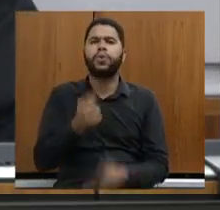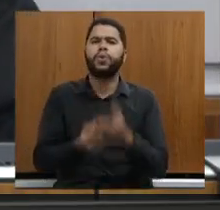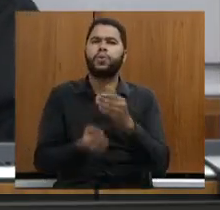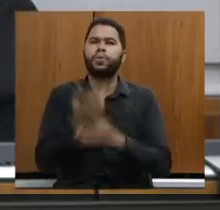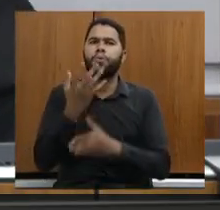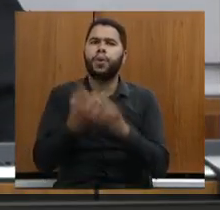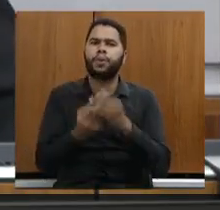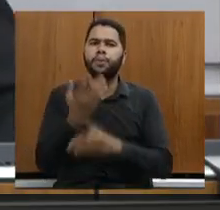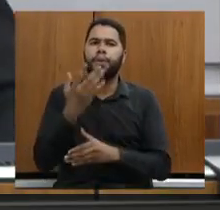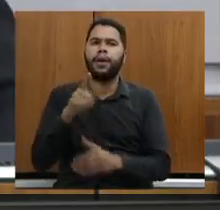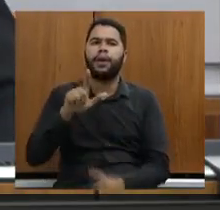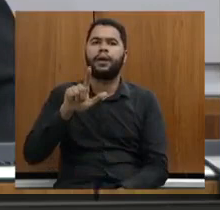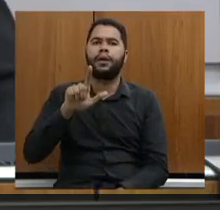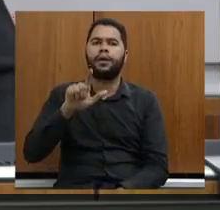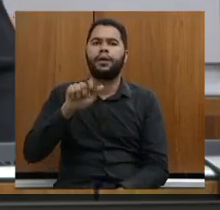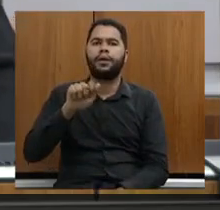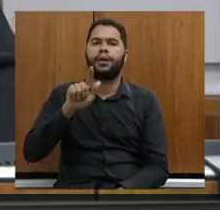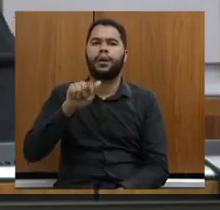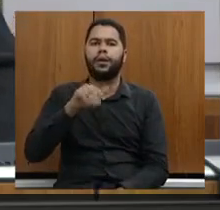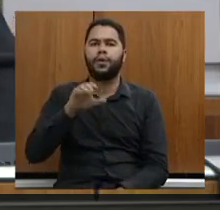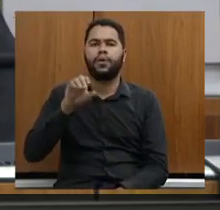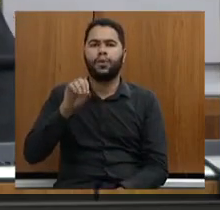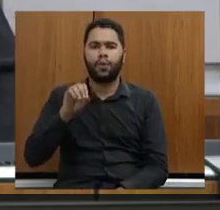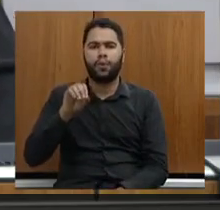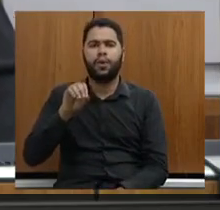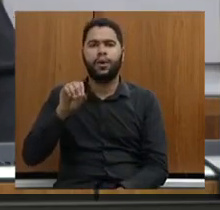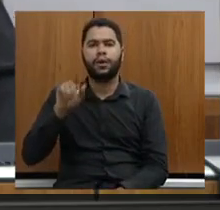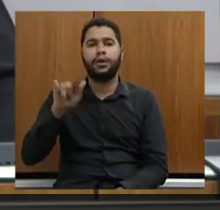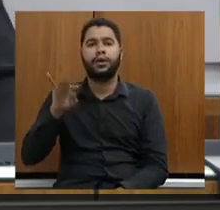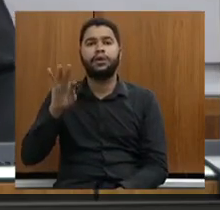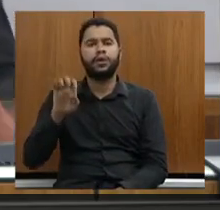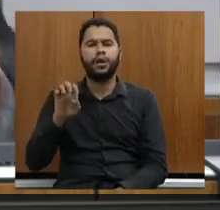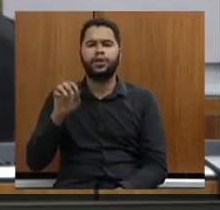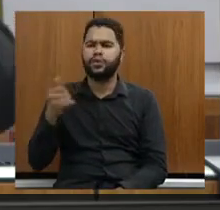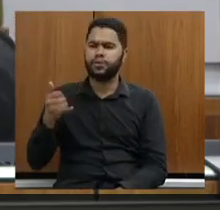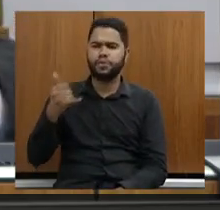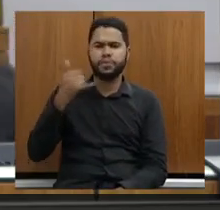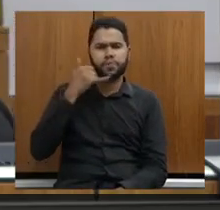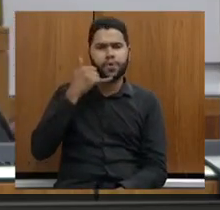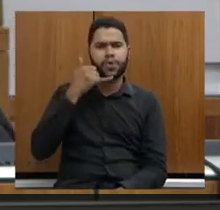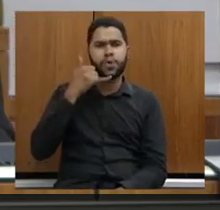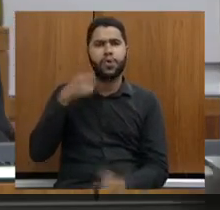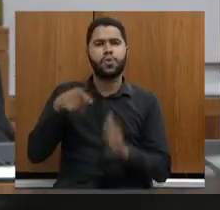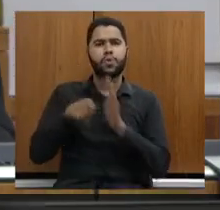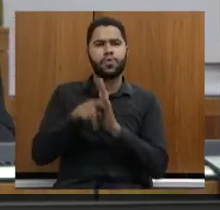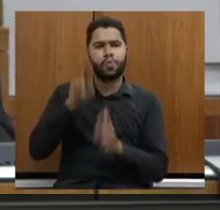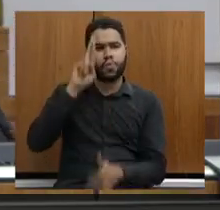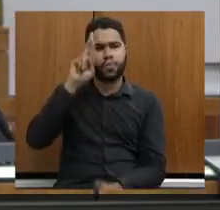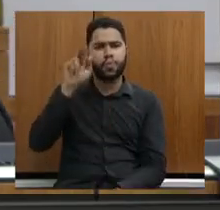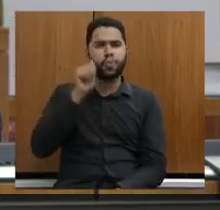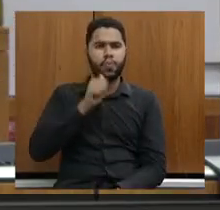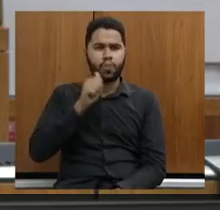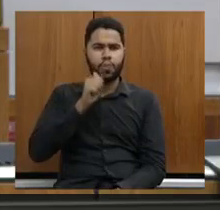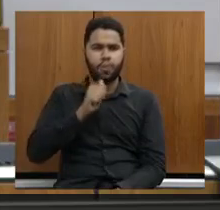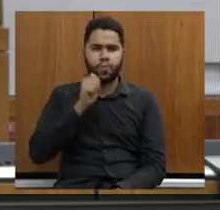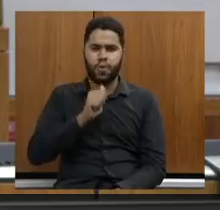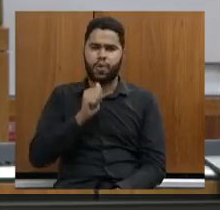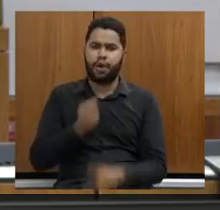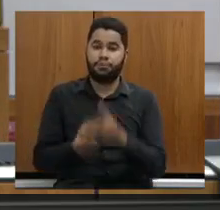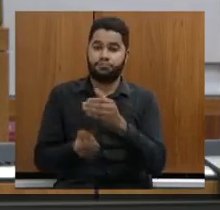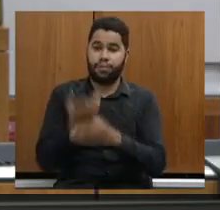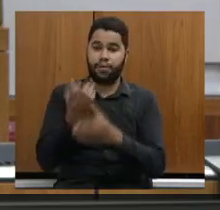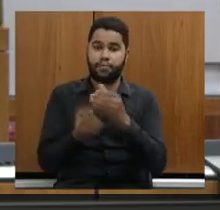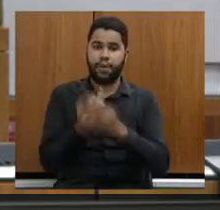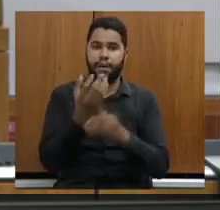Lagoa Grande é tu me ligou que eu a proprietária lá de uma fazenda propriedade